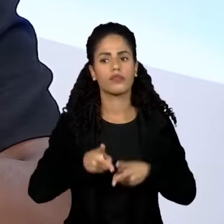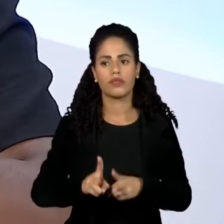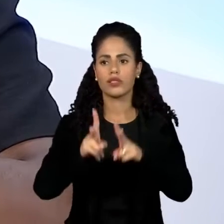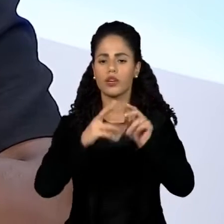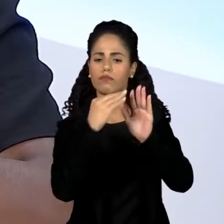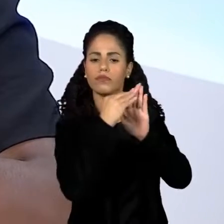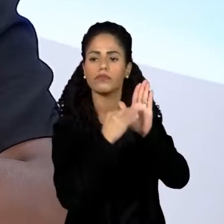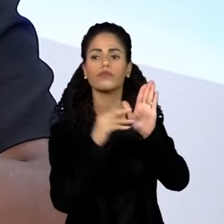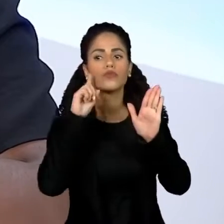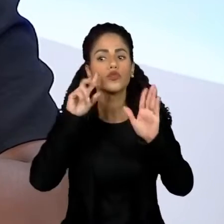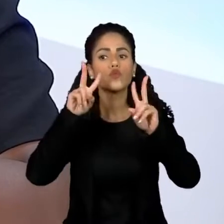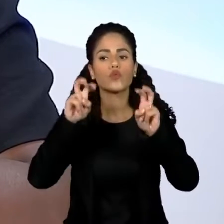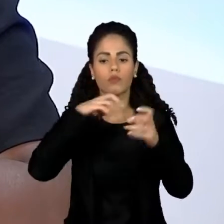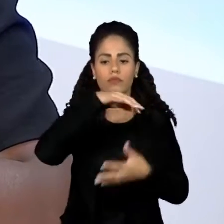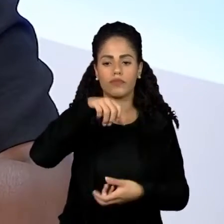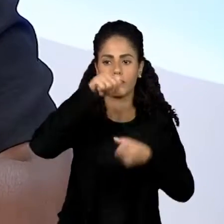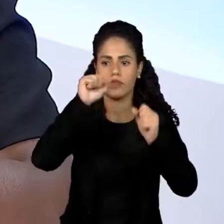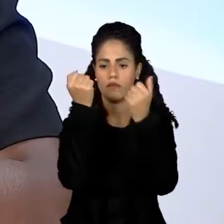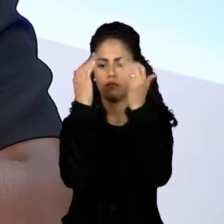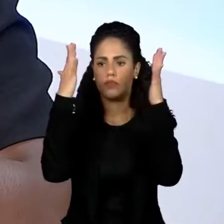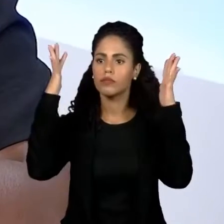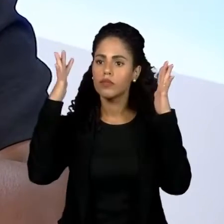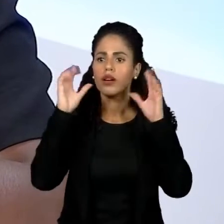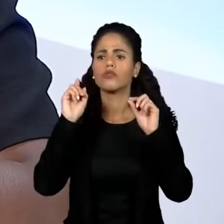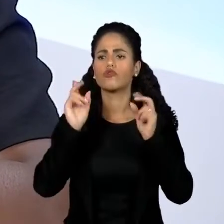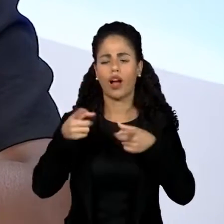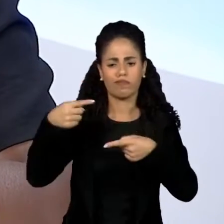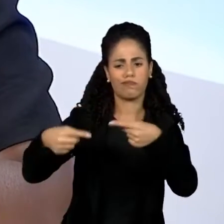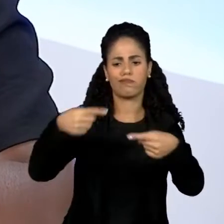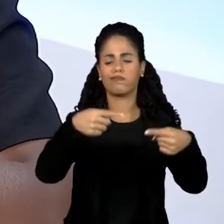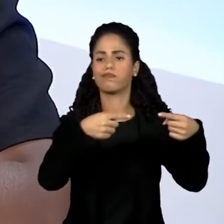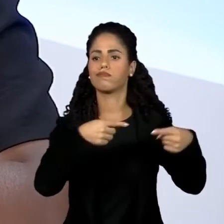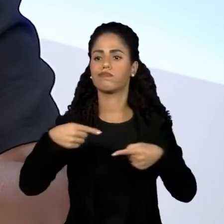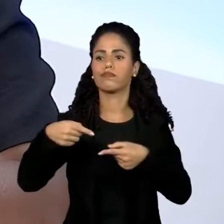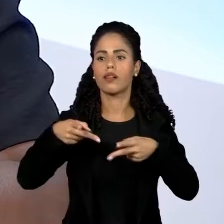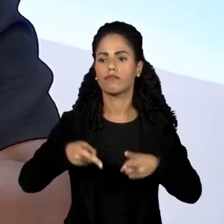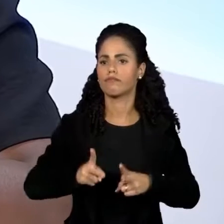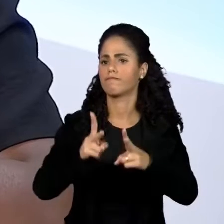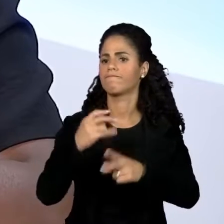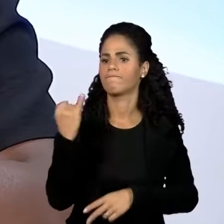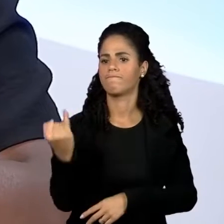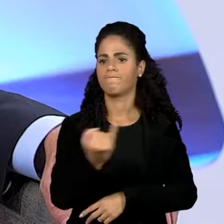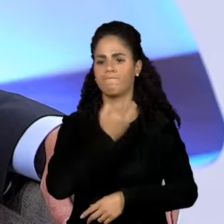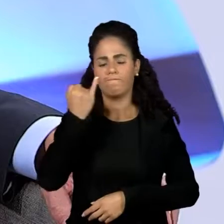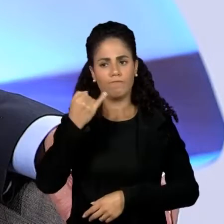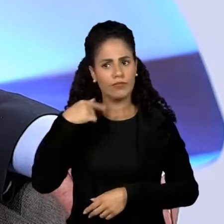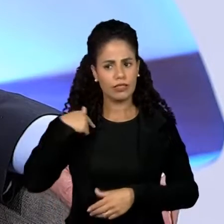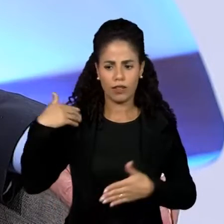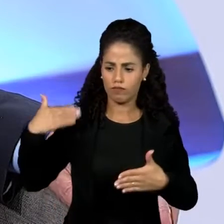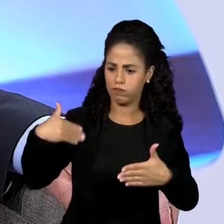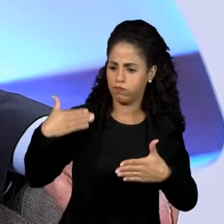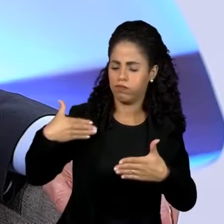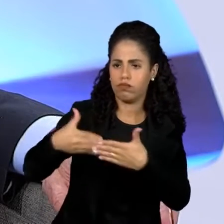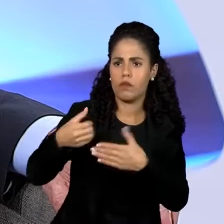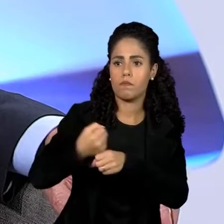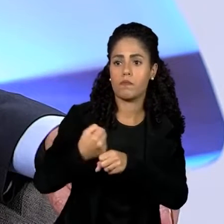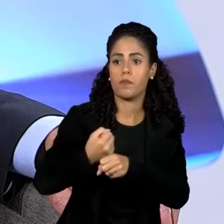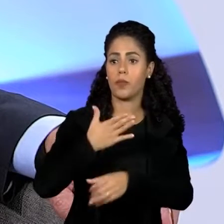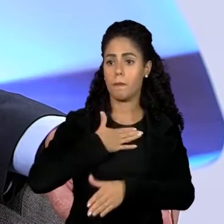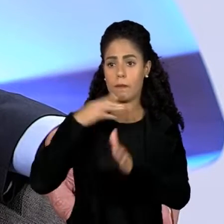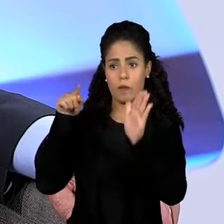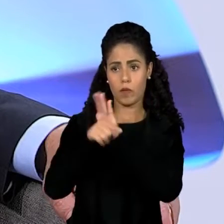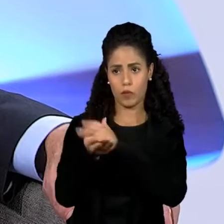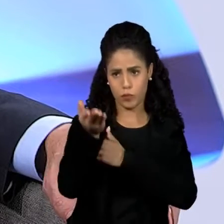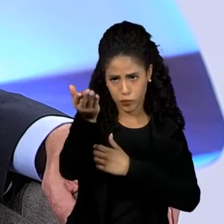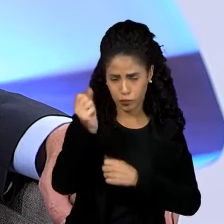agenda climática e a gente está passando e tem discutido isso de forma muito intensa nos últimos anos. E a minha pergunta é